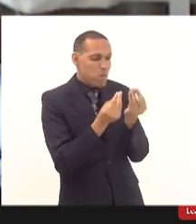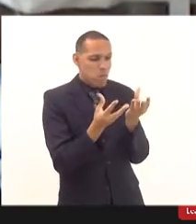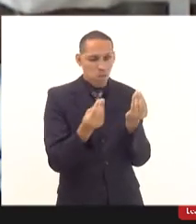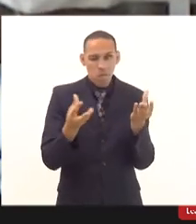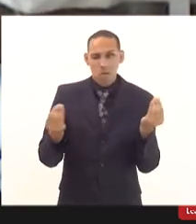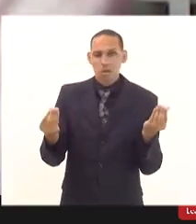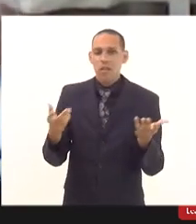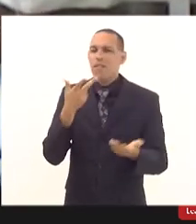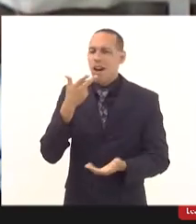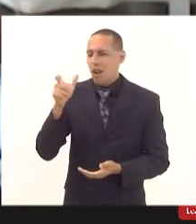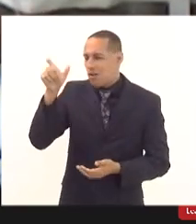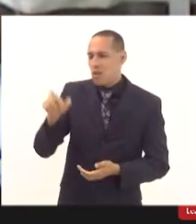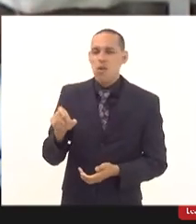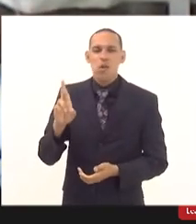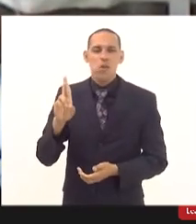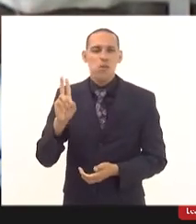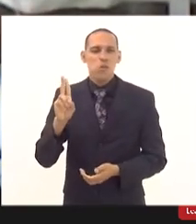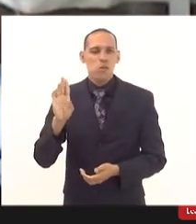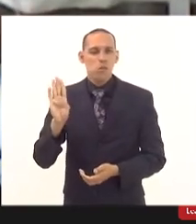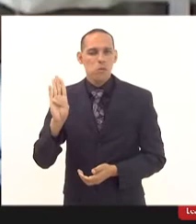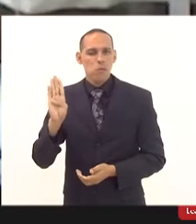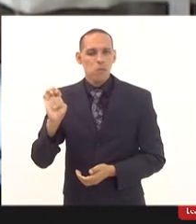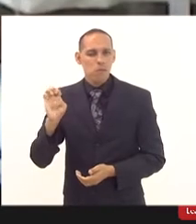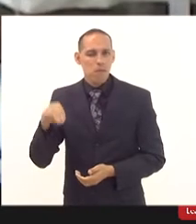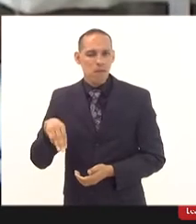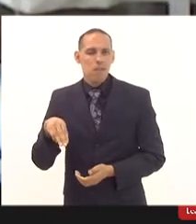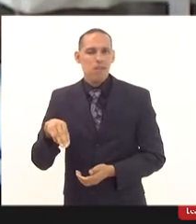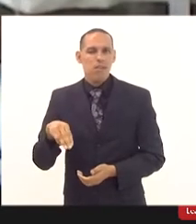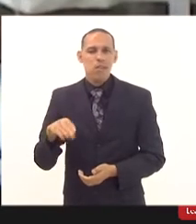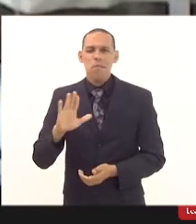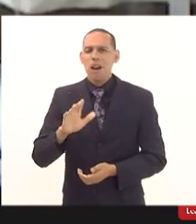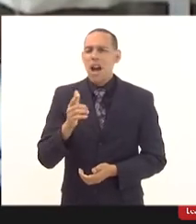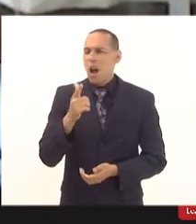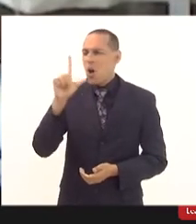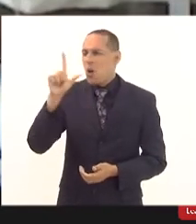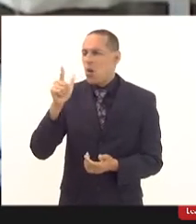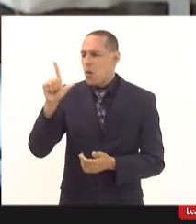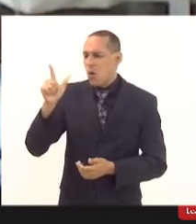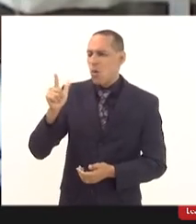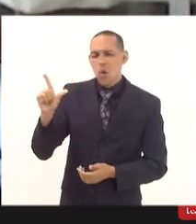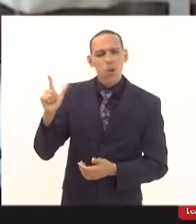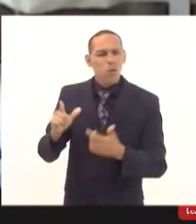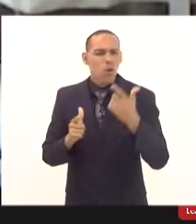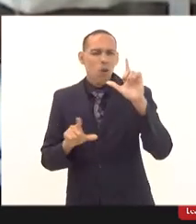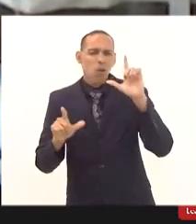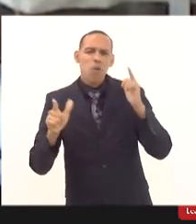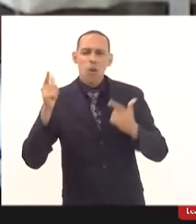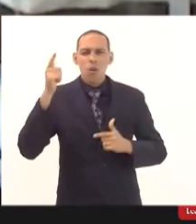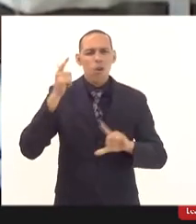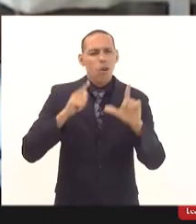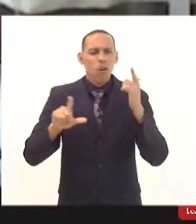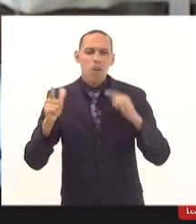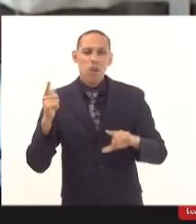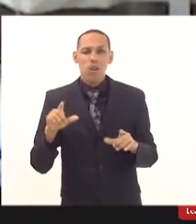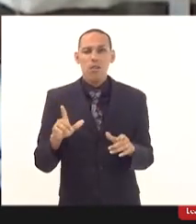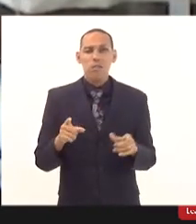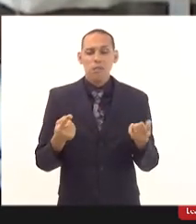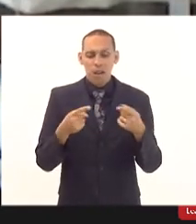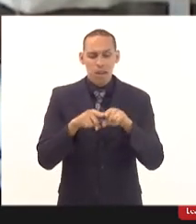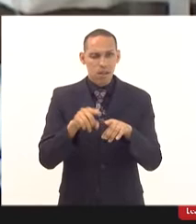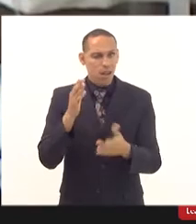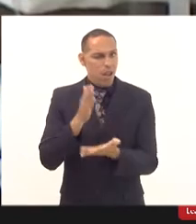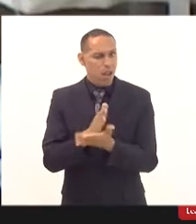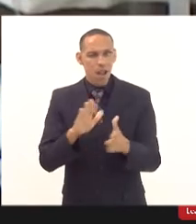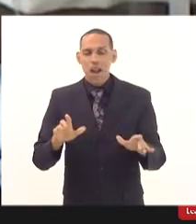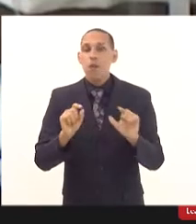Rubens compete mas na realidade são dezenas centenas de trabalhadores conhecidos demitir-se e da parceria com a